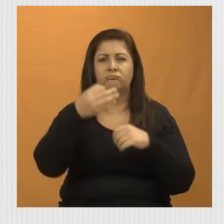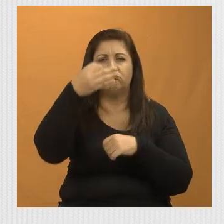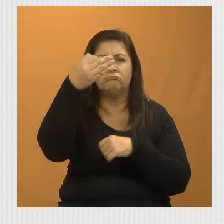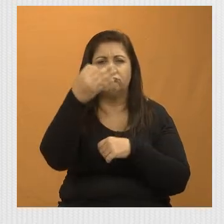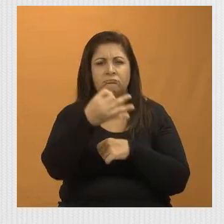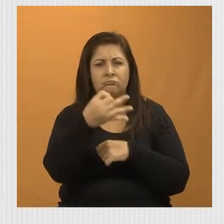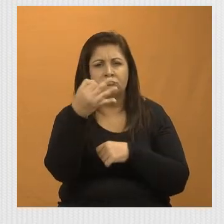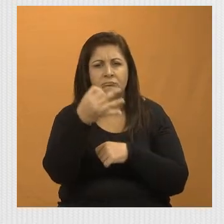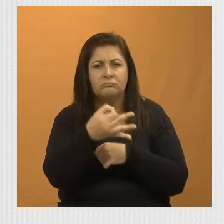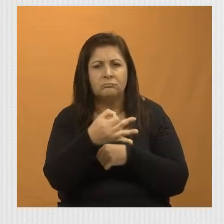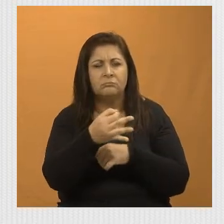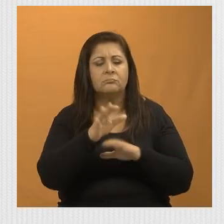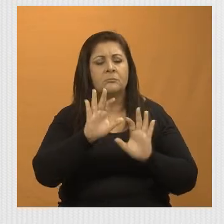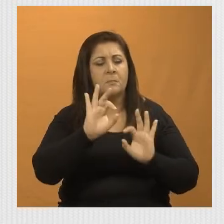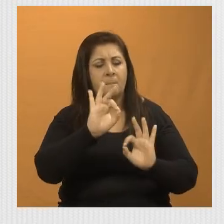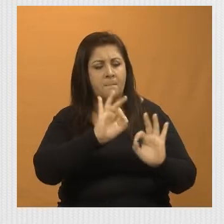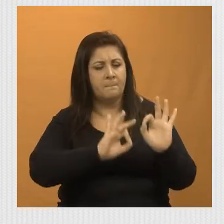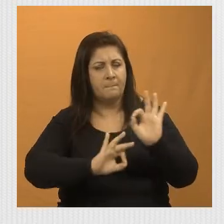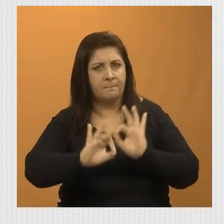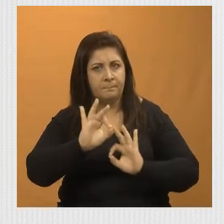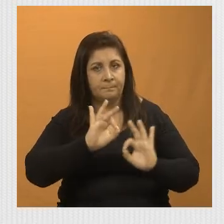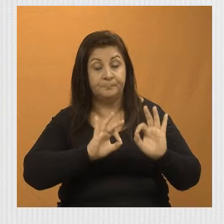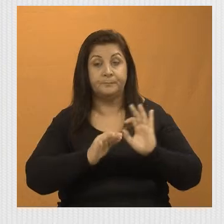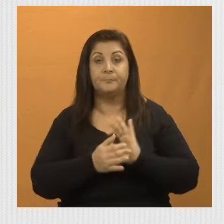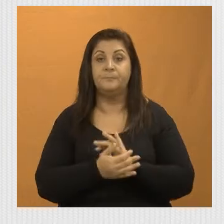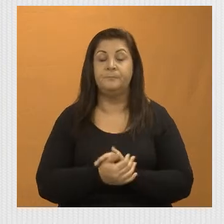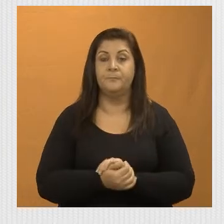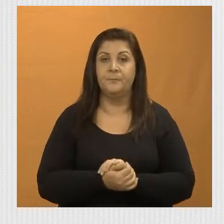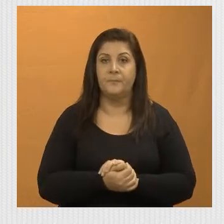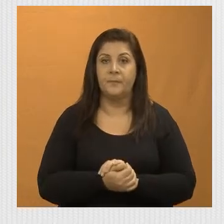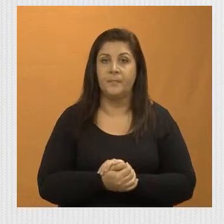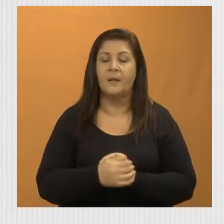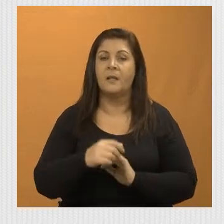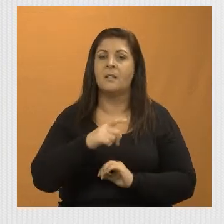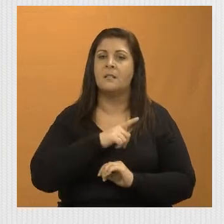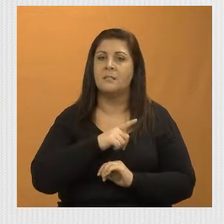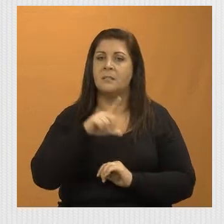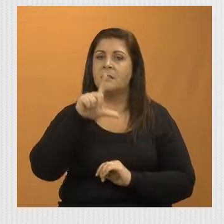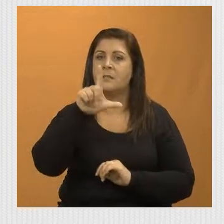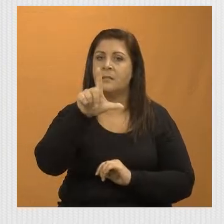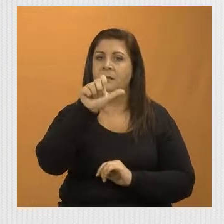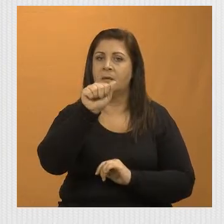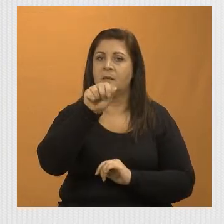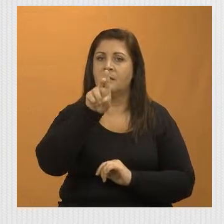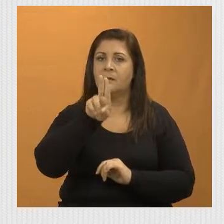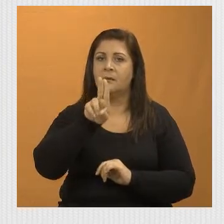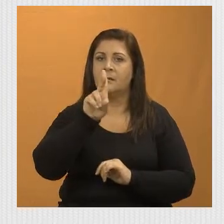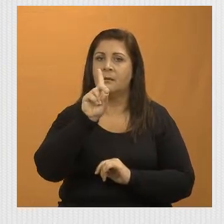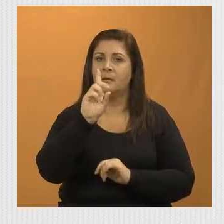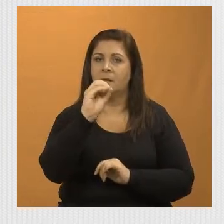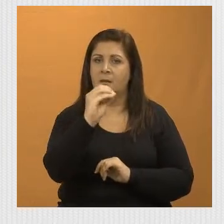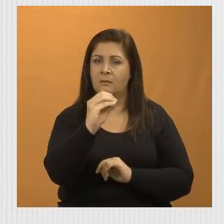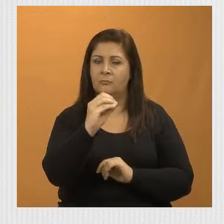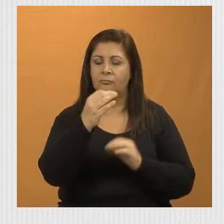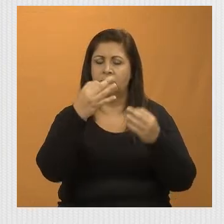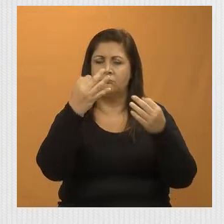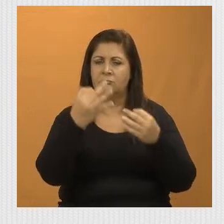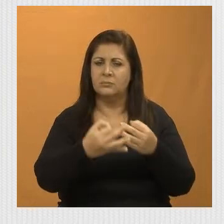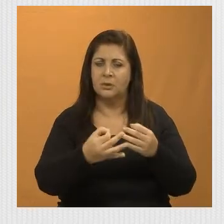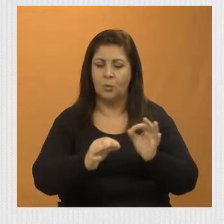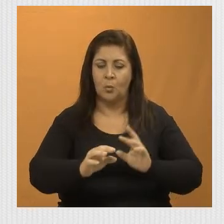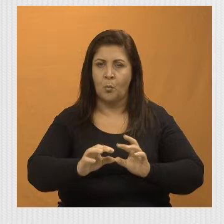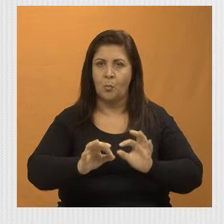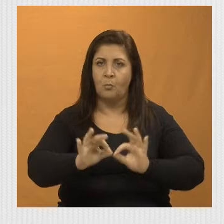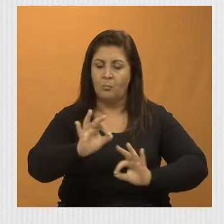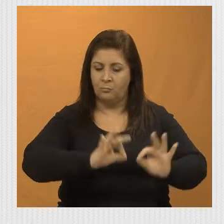contrário, tudo muito bem dimensionado, onde foi feito o laudo elétrico, com projeto elétrico,